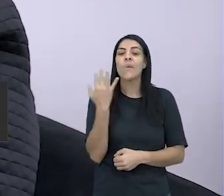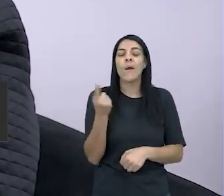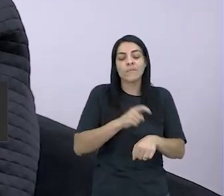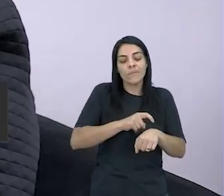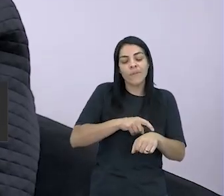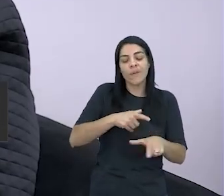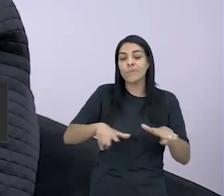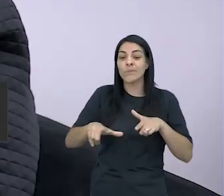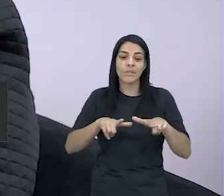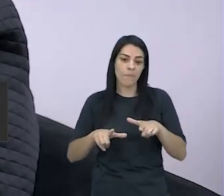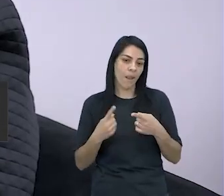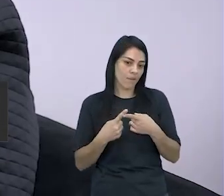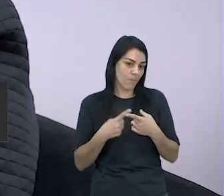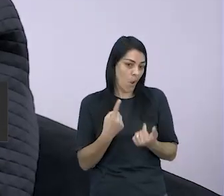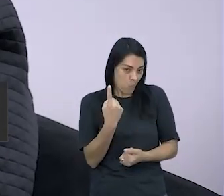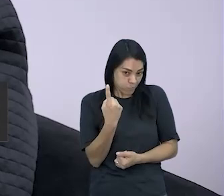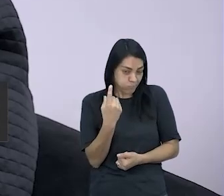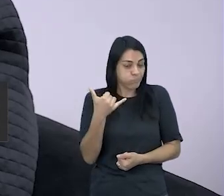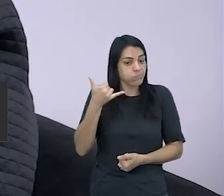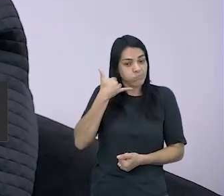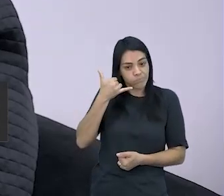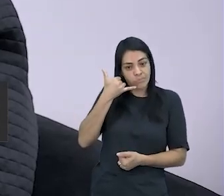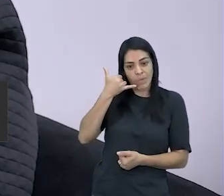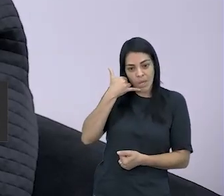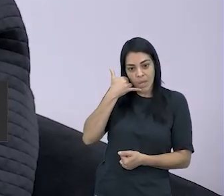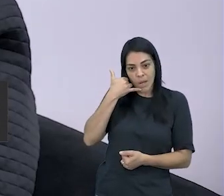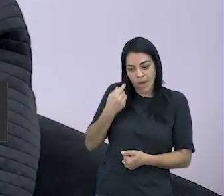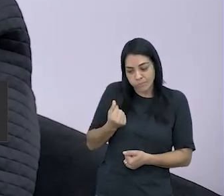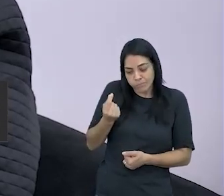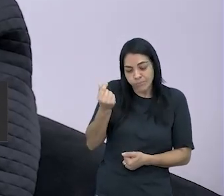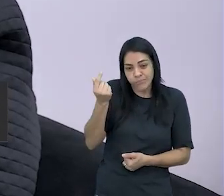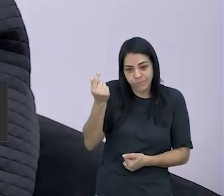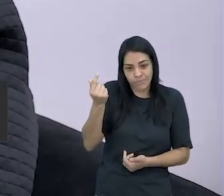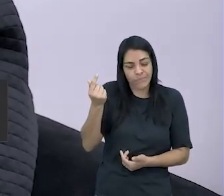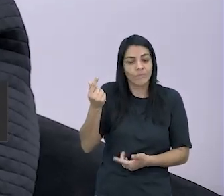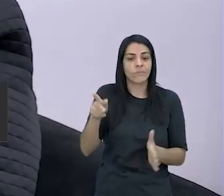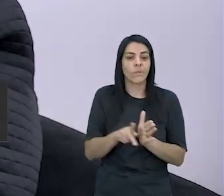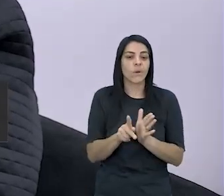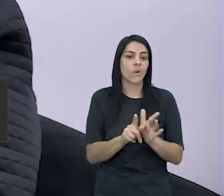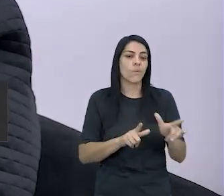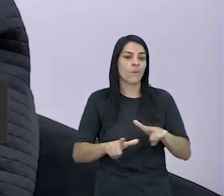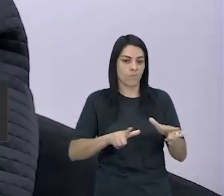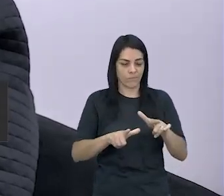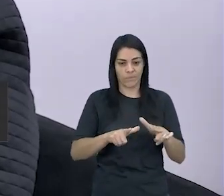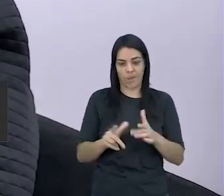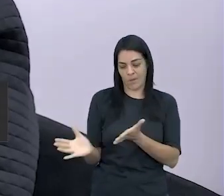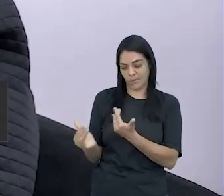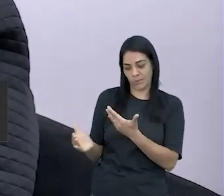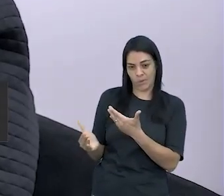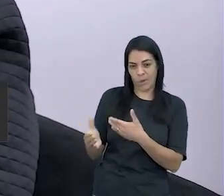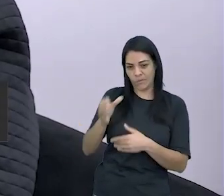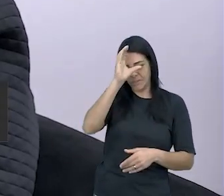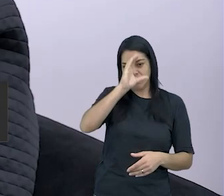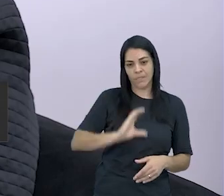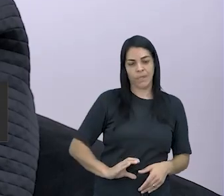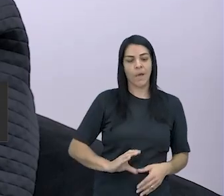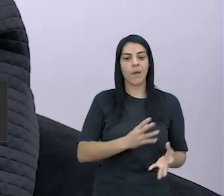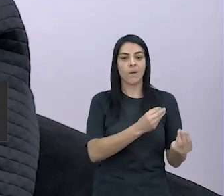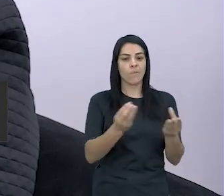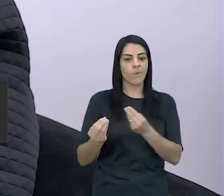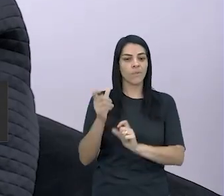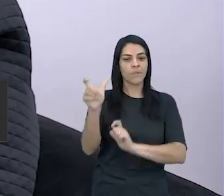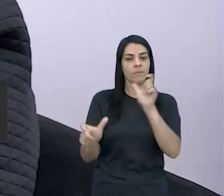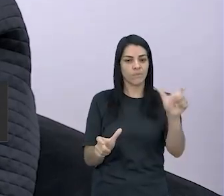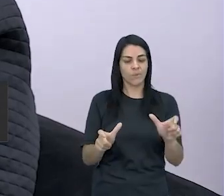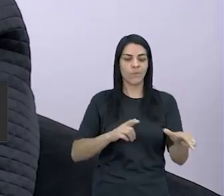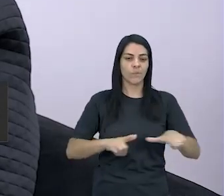de trabalho, porque às vezes um celular, o preço que custa, e com o trabalho, o jovem cidadão aí, que muitos estão aí trabalhando como jovem